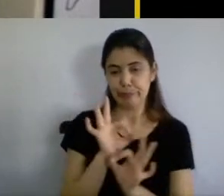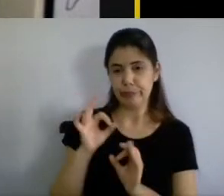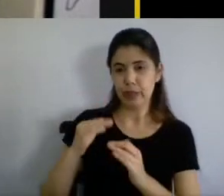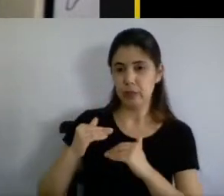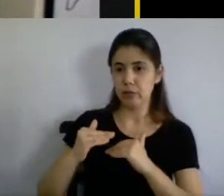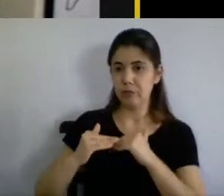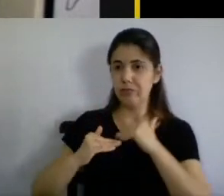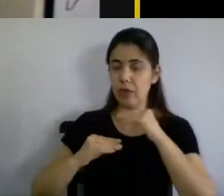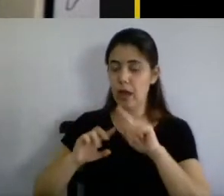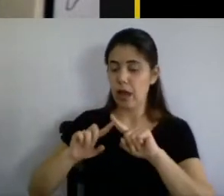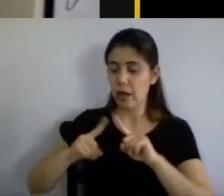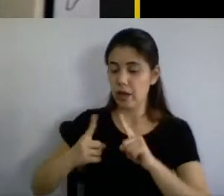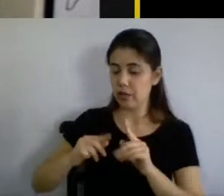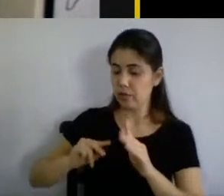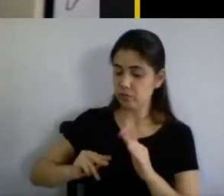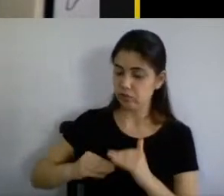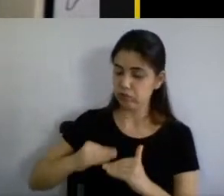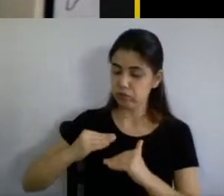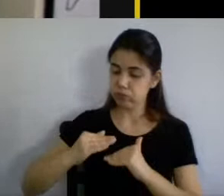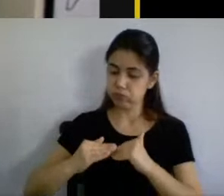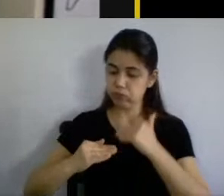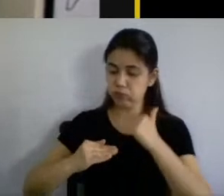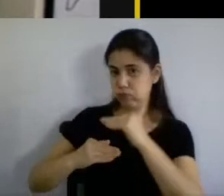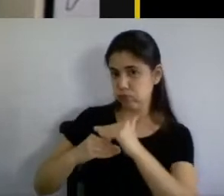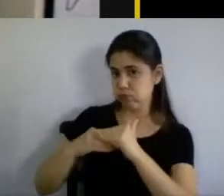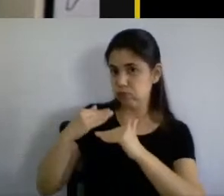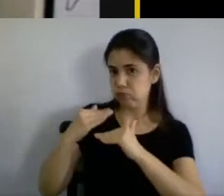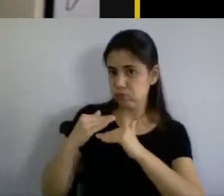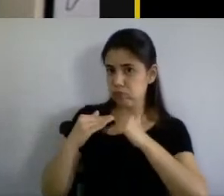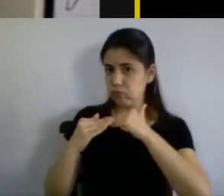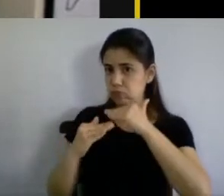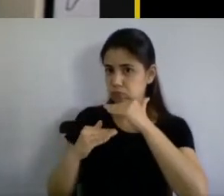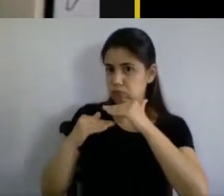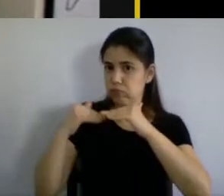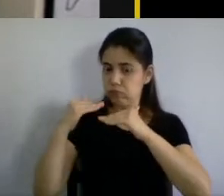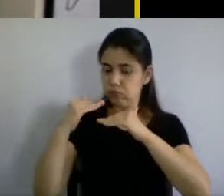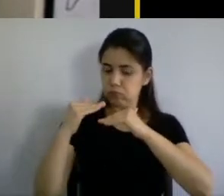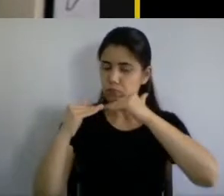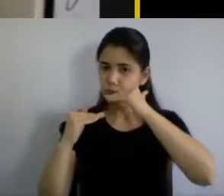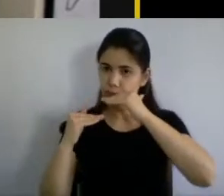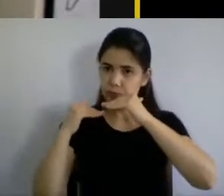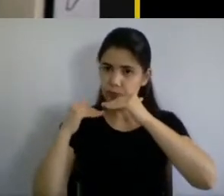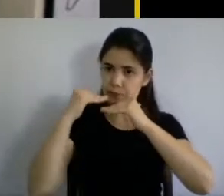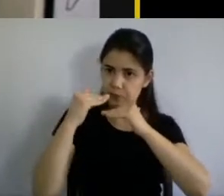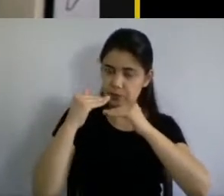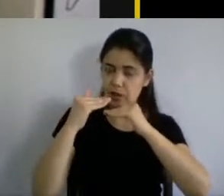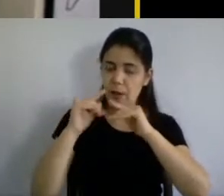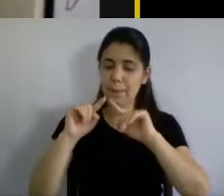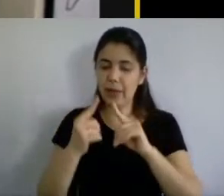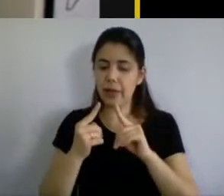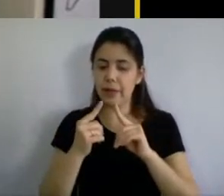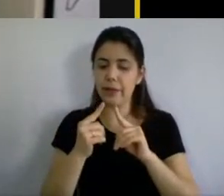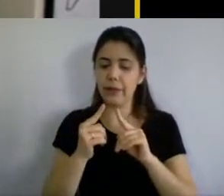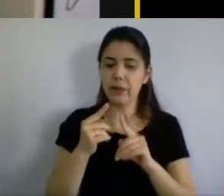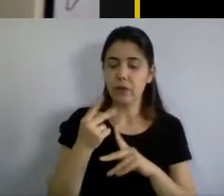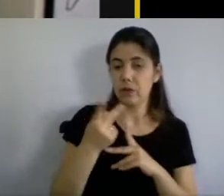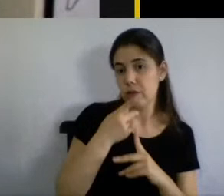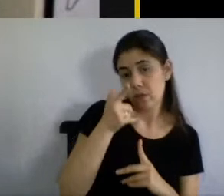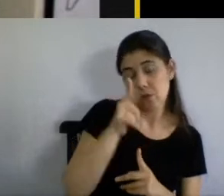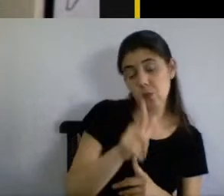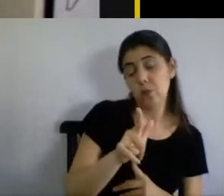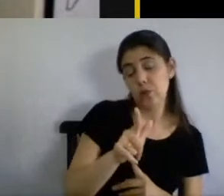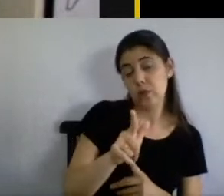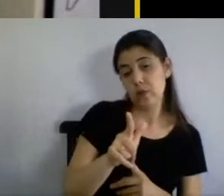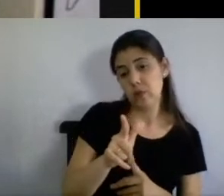vida até conseguir, engambelando as pessoas, e pelo discurso também, e também pela força,